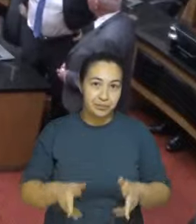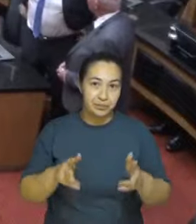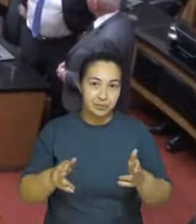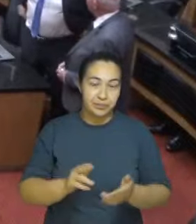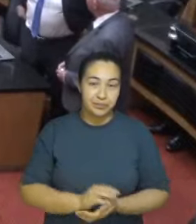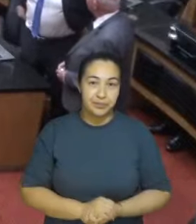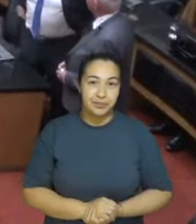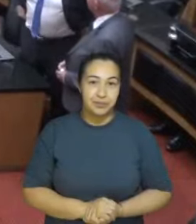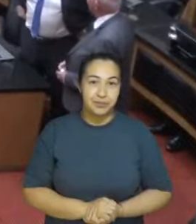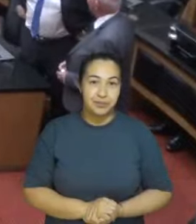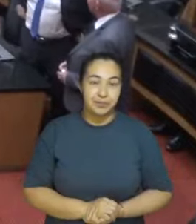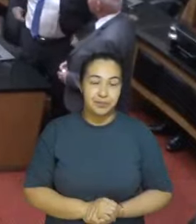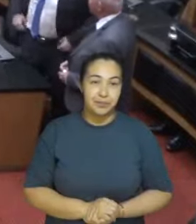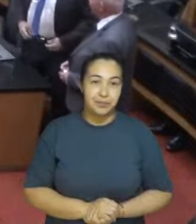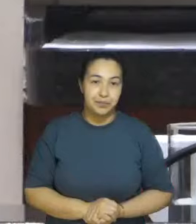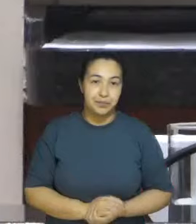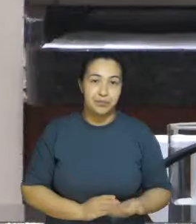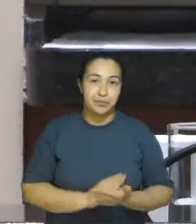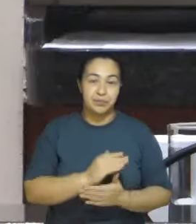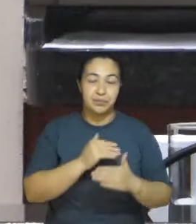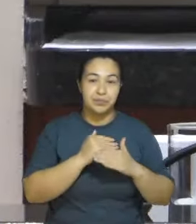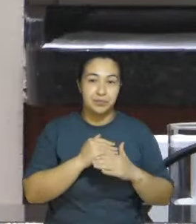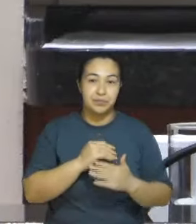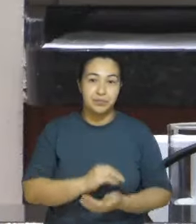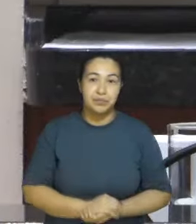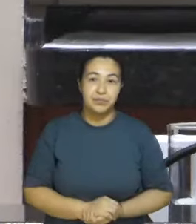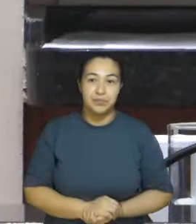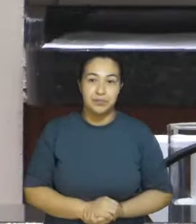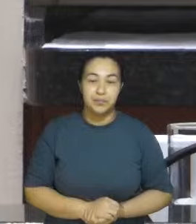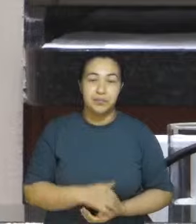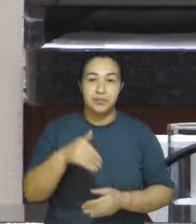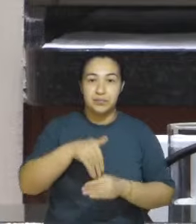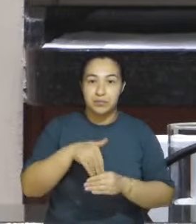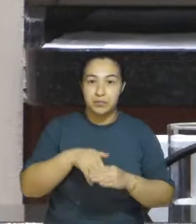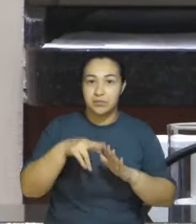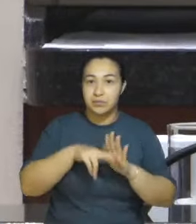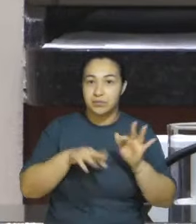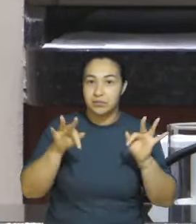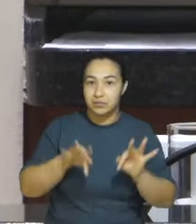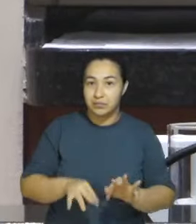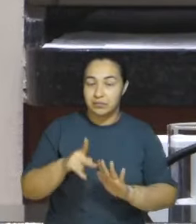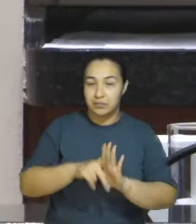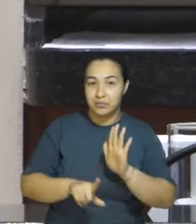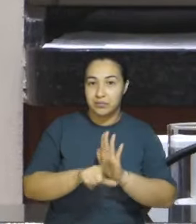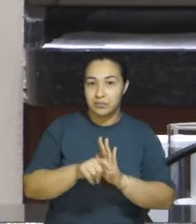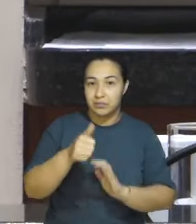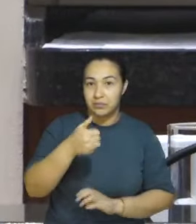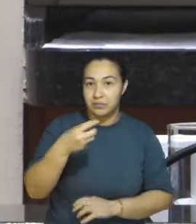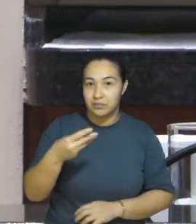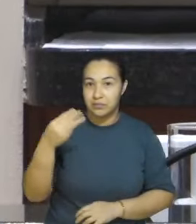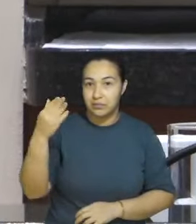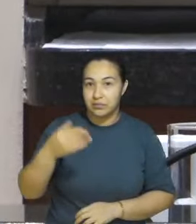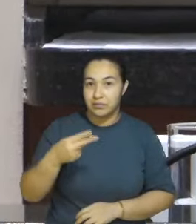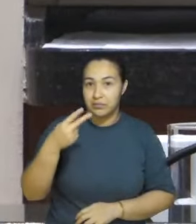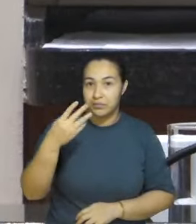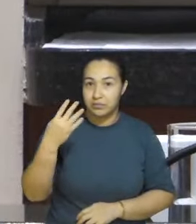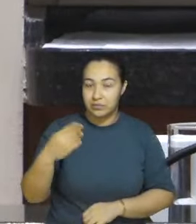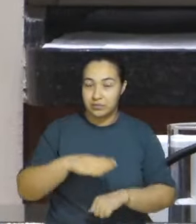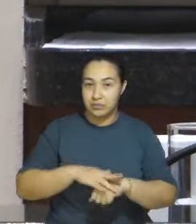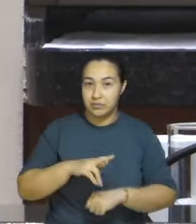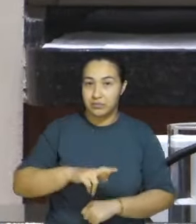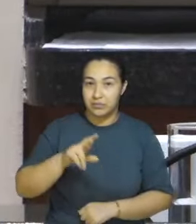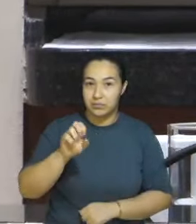encontra. Aprovado por unanimidade. Votação da redação final do projeto de lei 13/2024, autoria deputado Sérgio